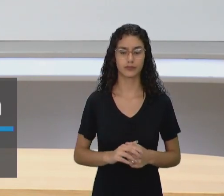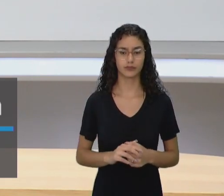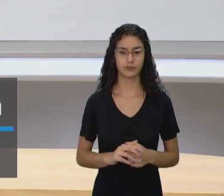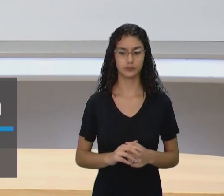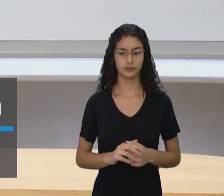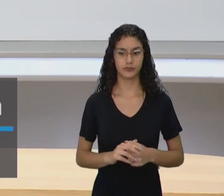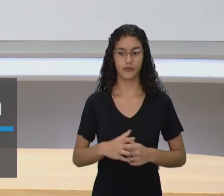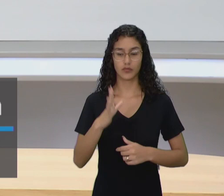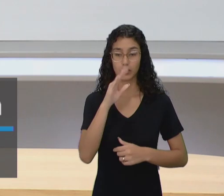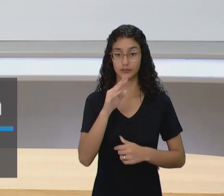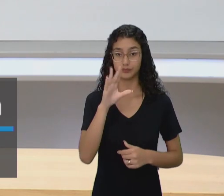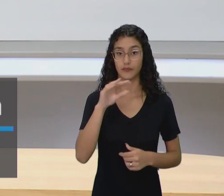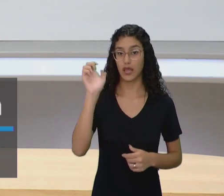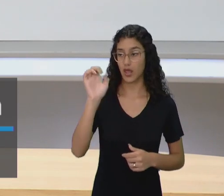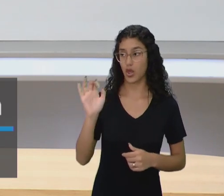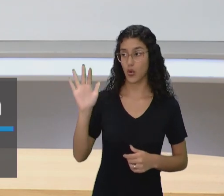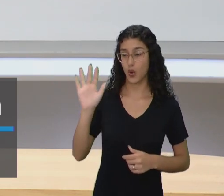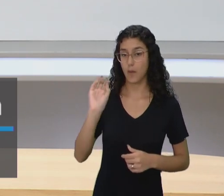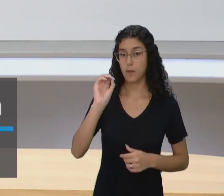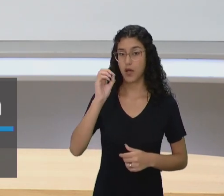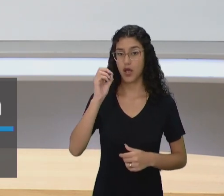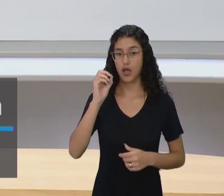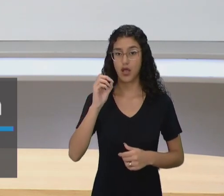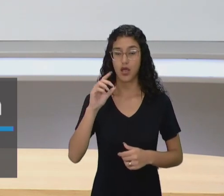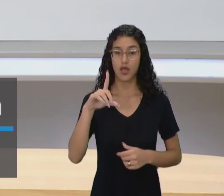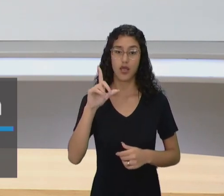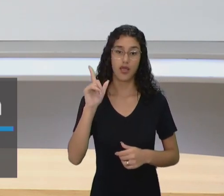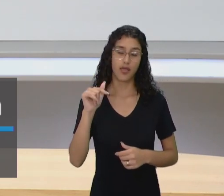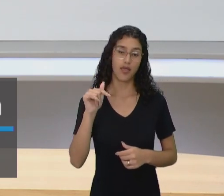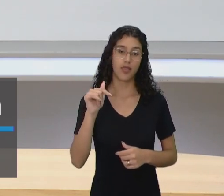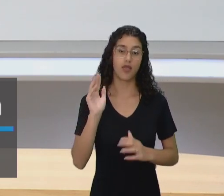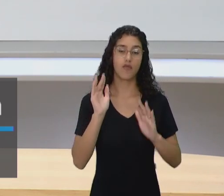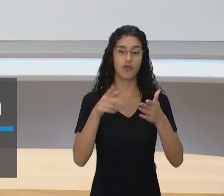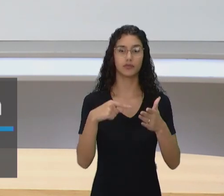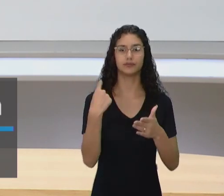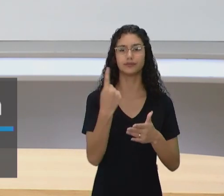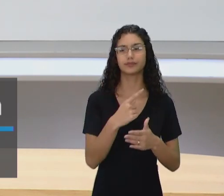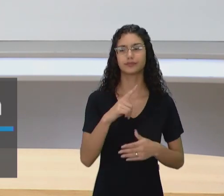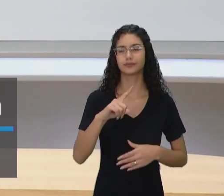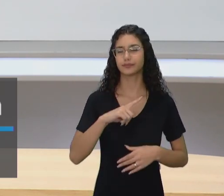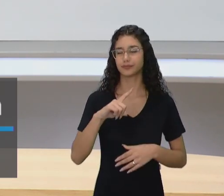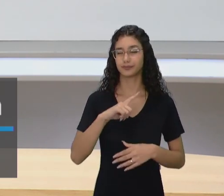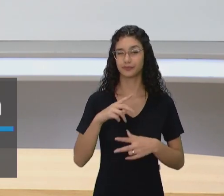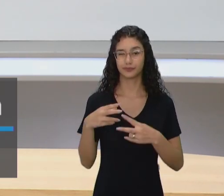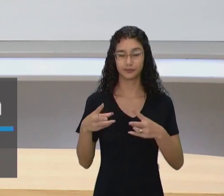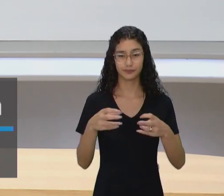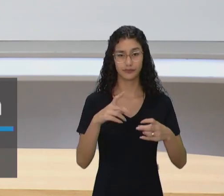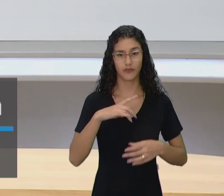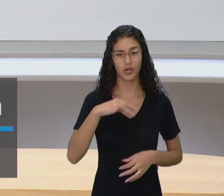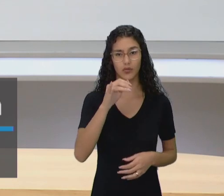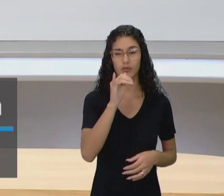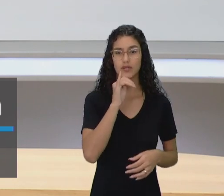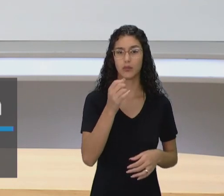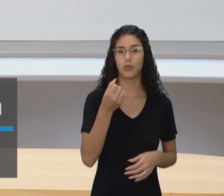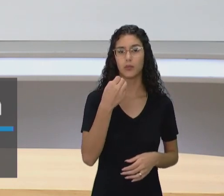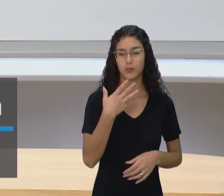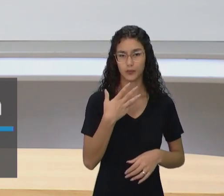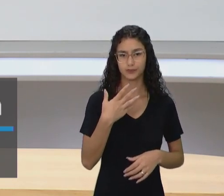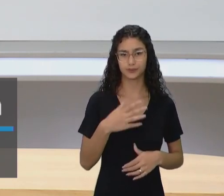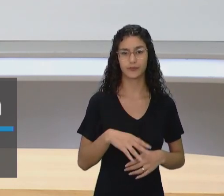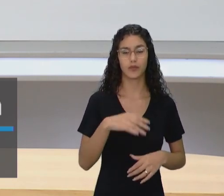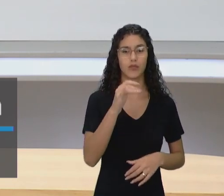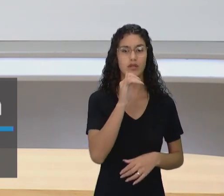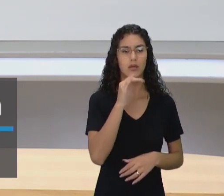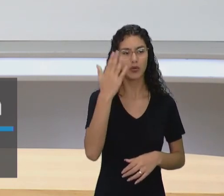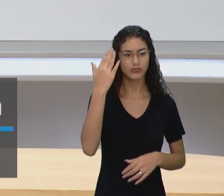que você cita Europa ou Estados Unidos, a tendência de nós, como latinos, é de verificarmos um exemplo bom, um exemplo